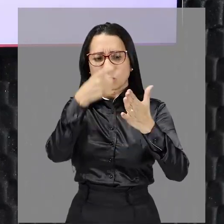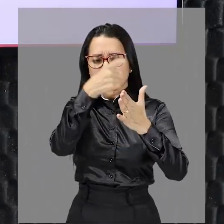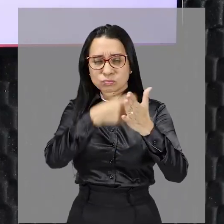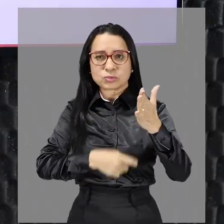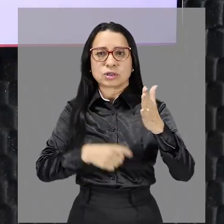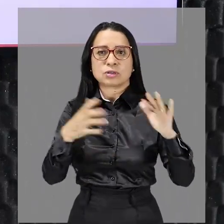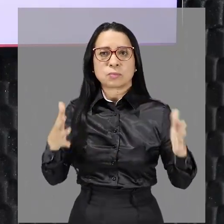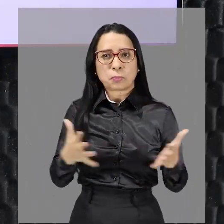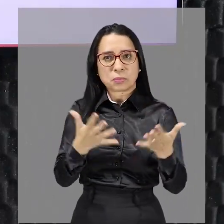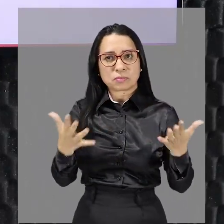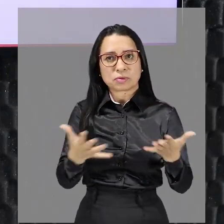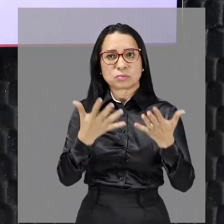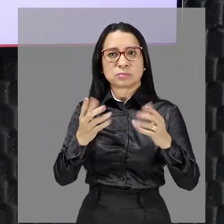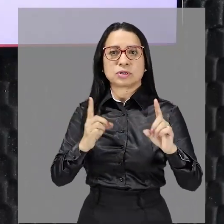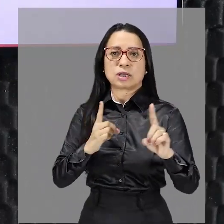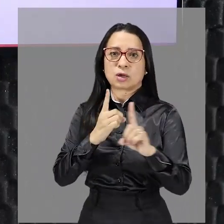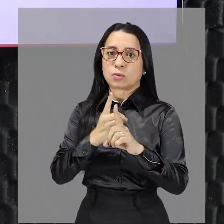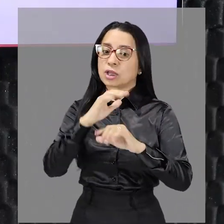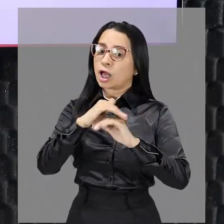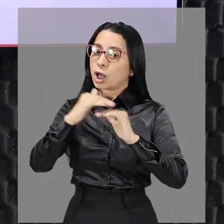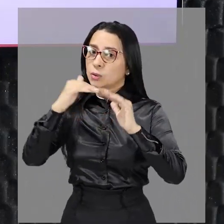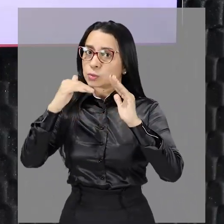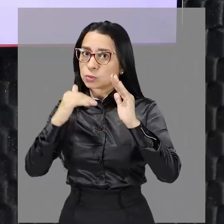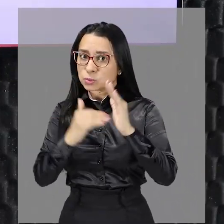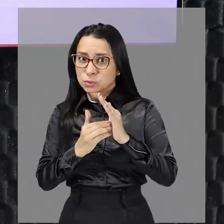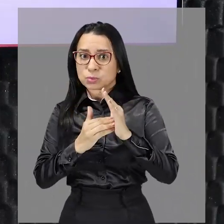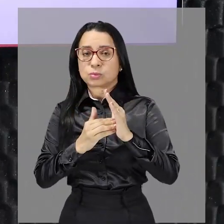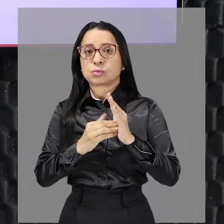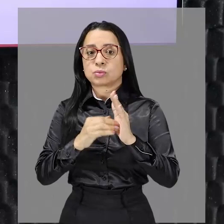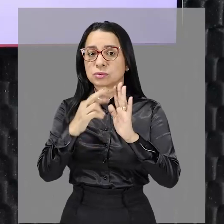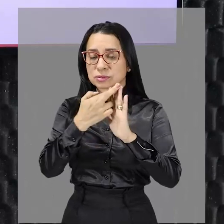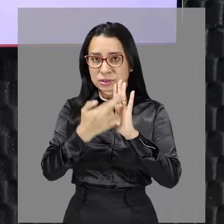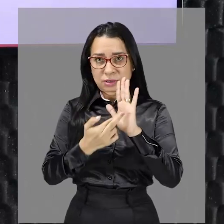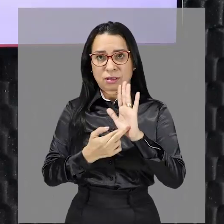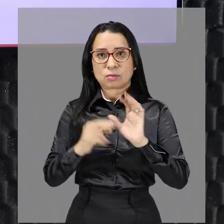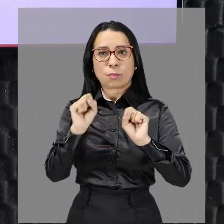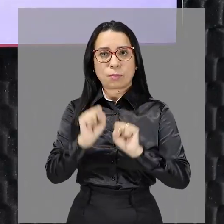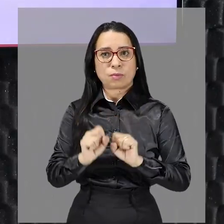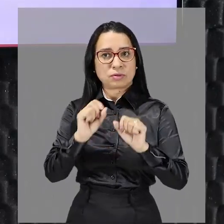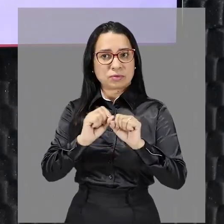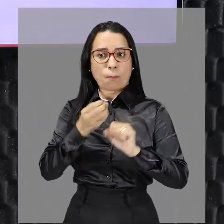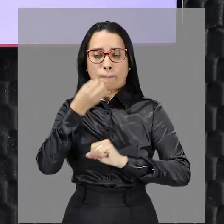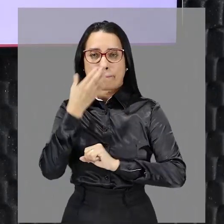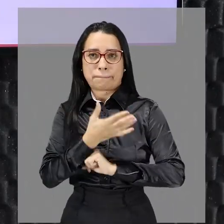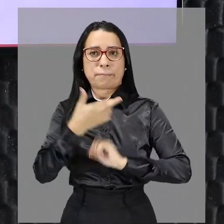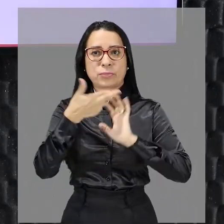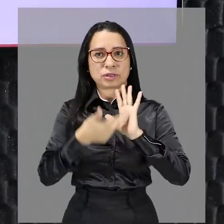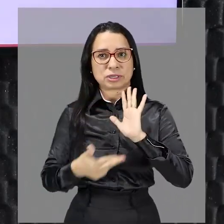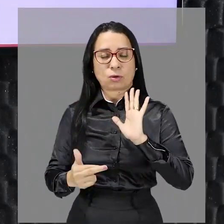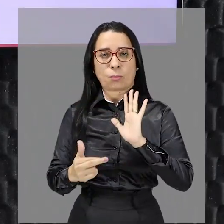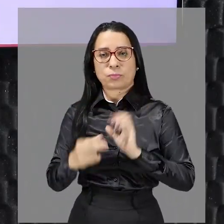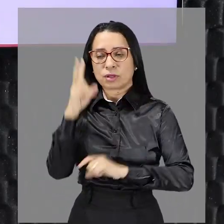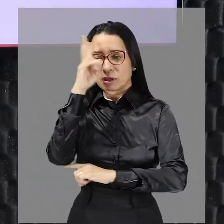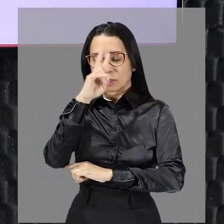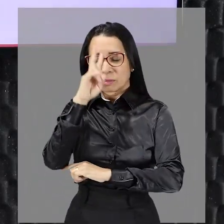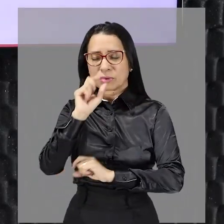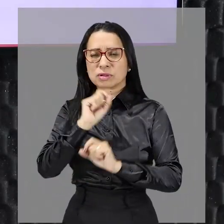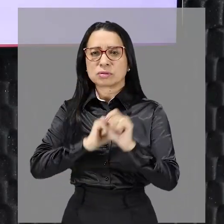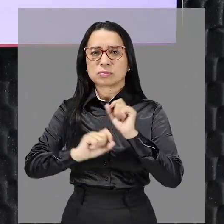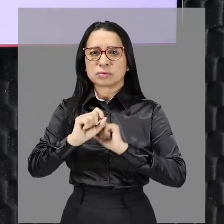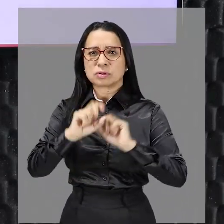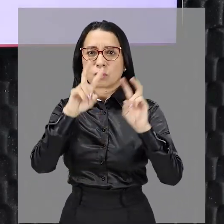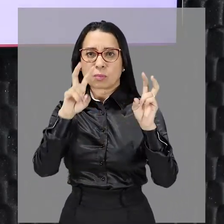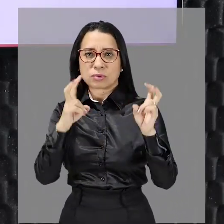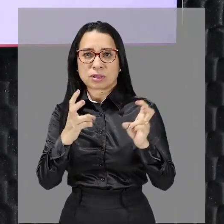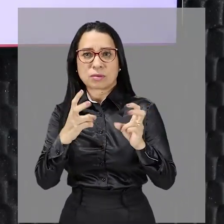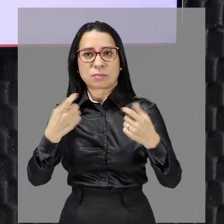motivadores. Lá vocês vão encontrar todas as orientações para que vocês possam fazer uma boa redação. E lembrando ainda sobre o